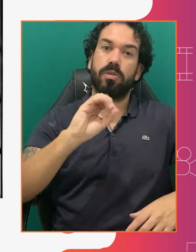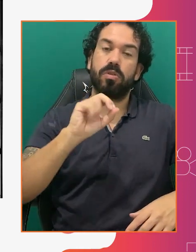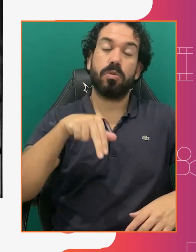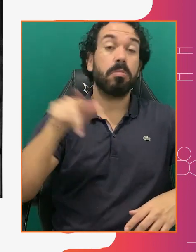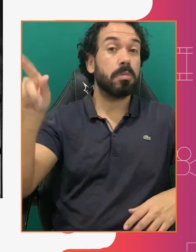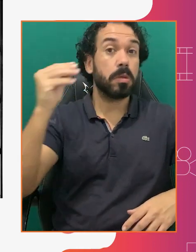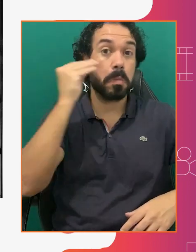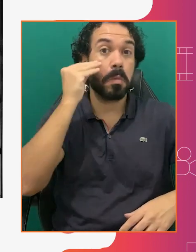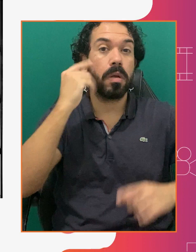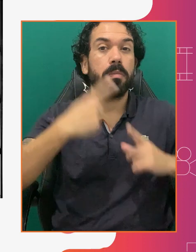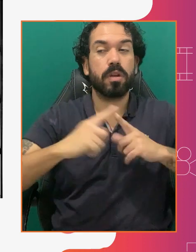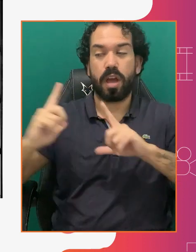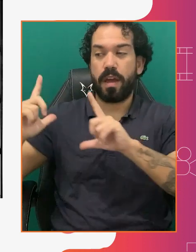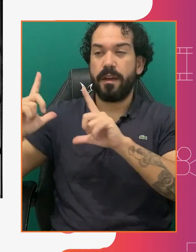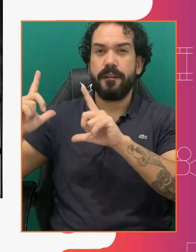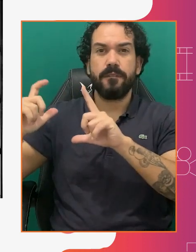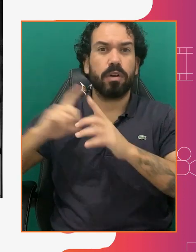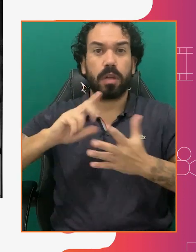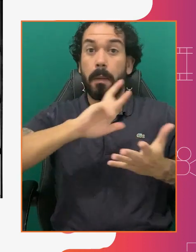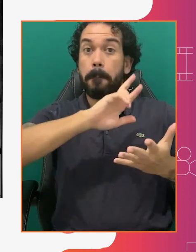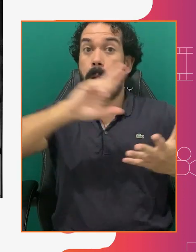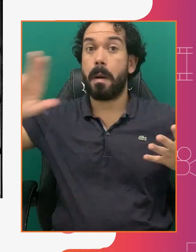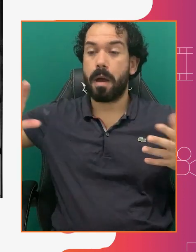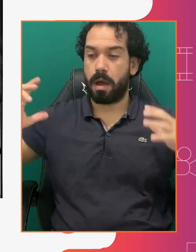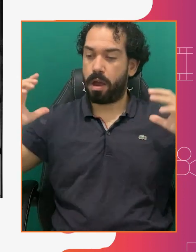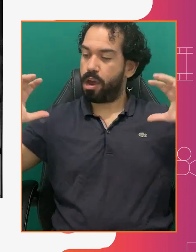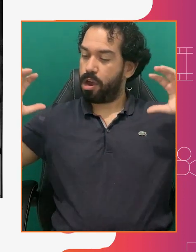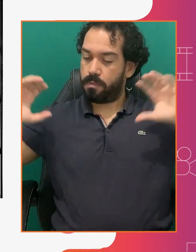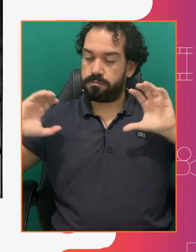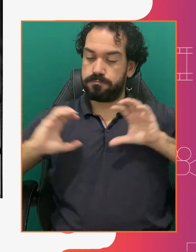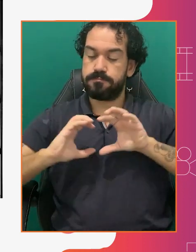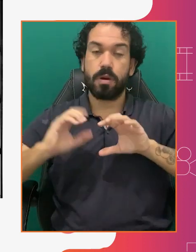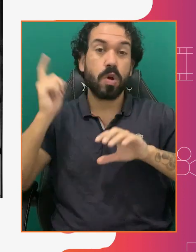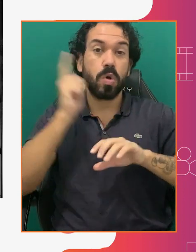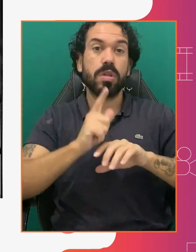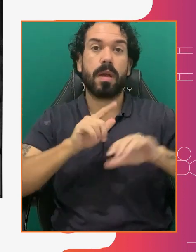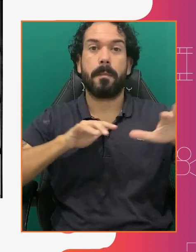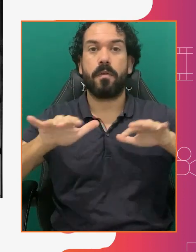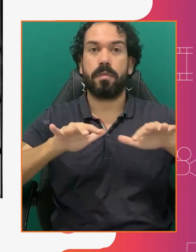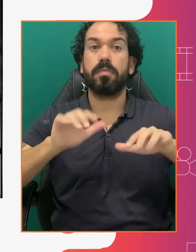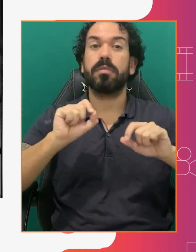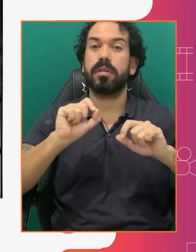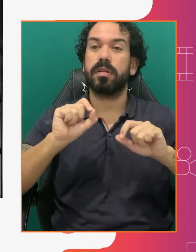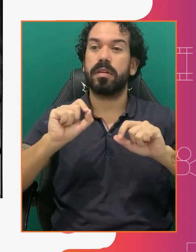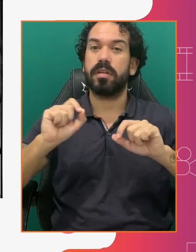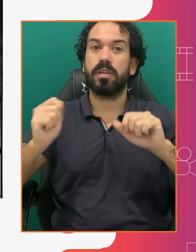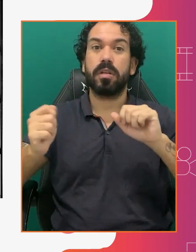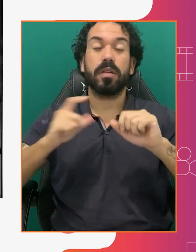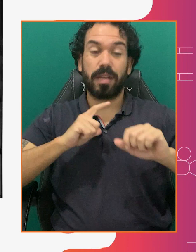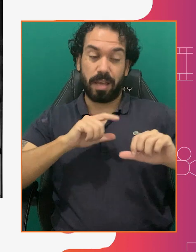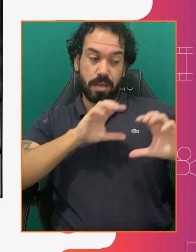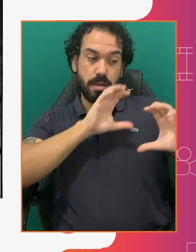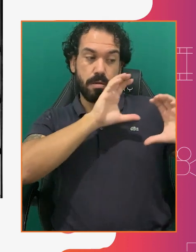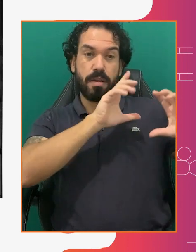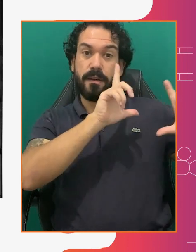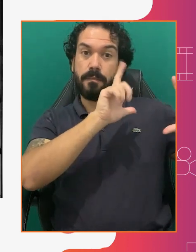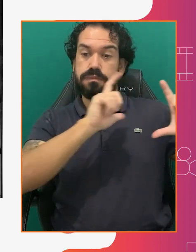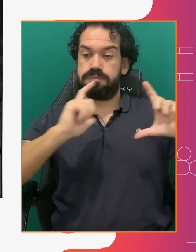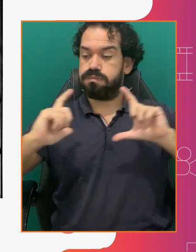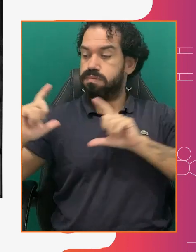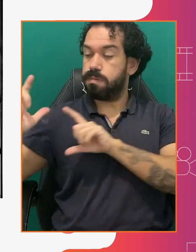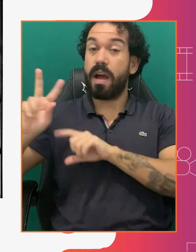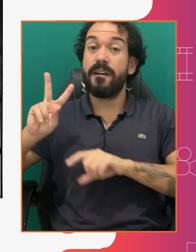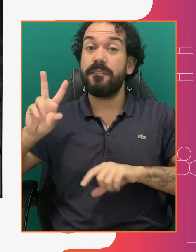múltiplas câmeras para captar um movimento. Em uma situação, ele colocou lado a lado 20